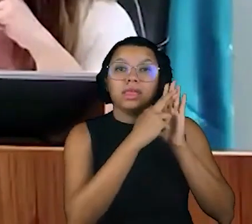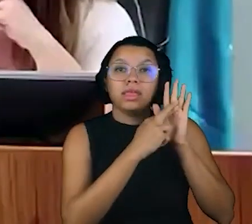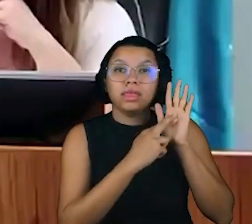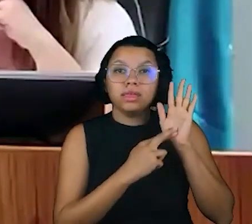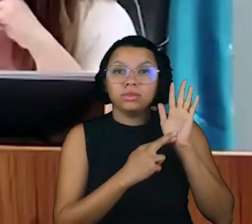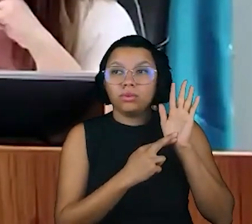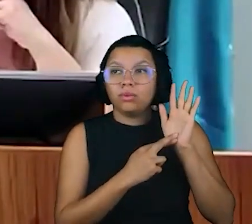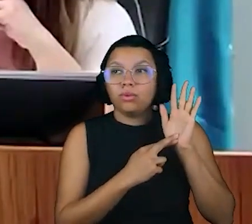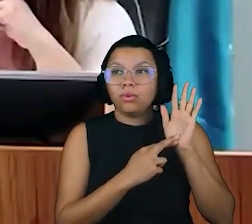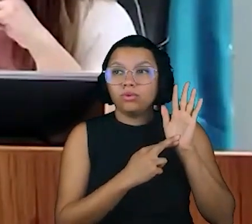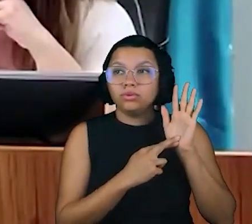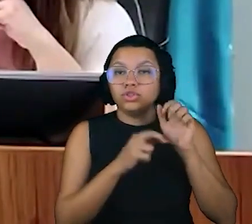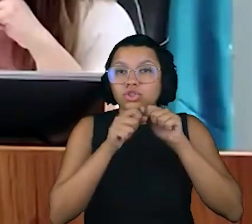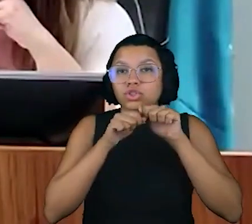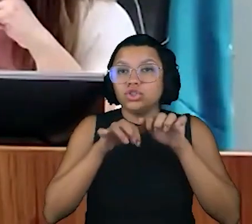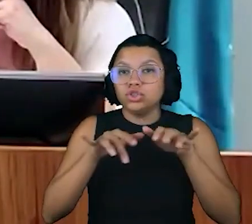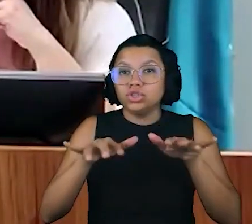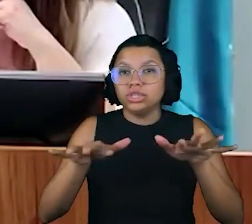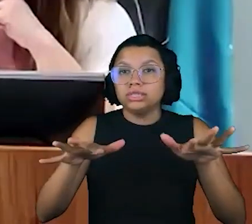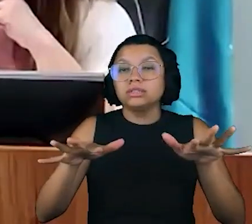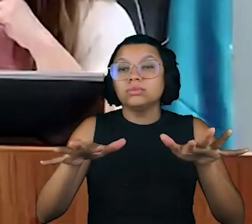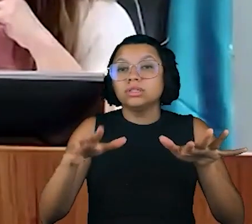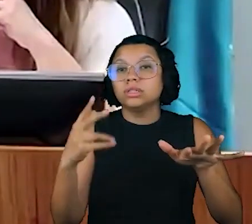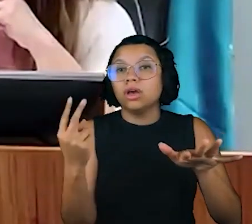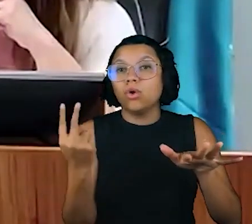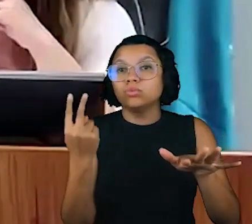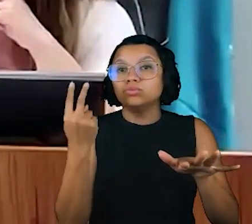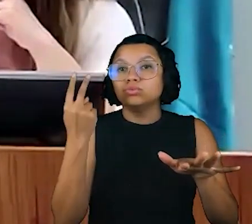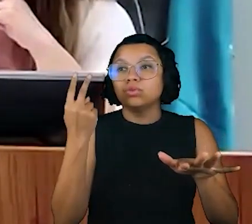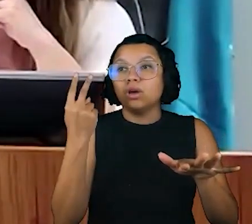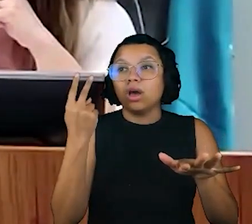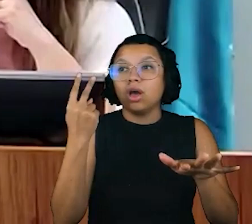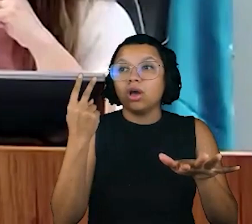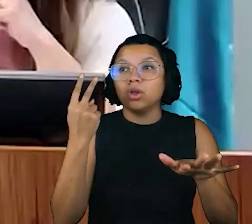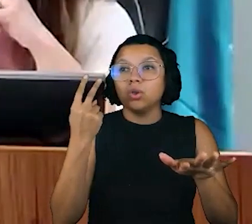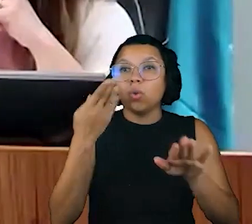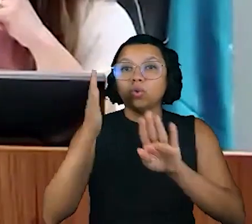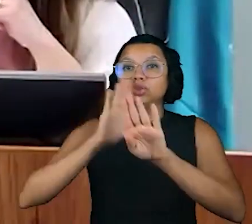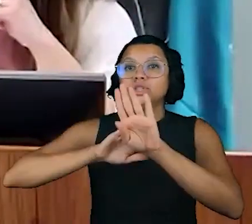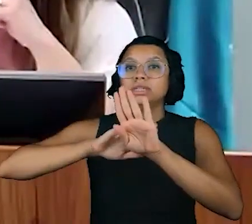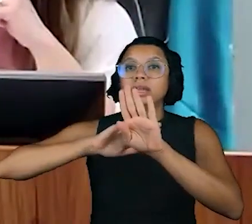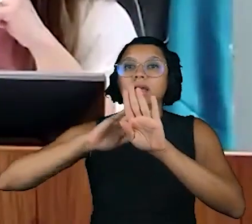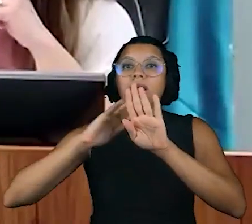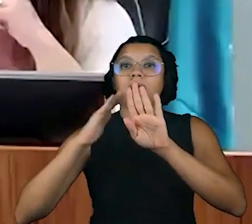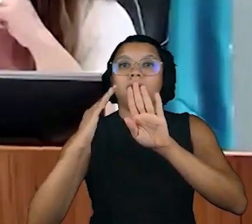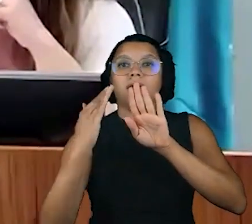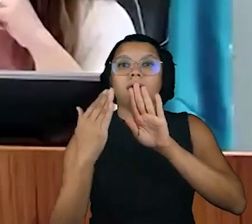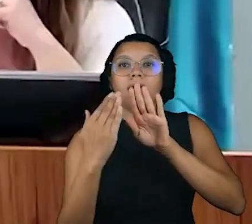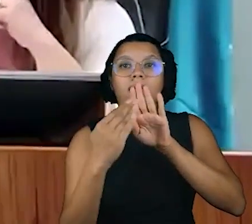de distribuição do valor de trás para frente.